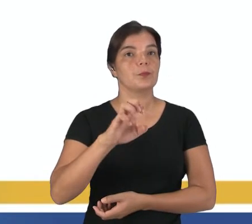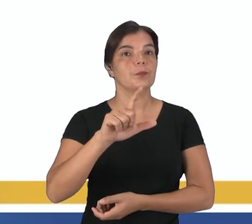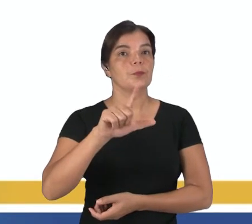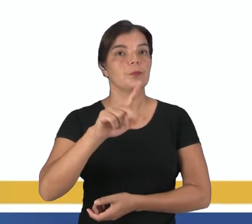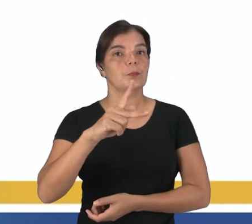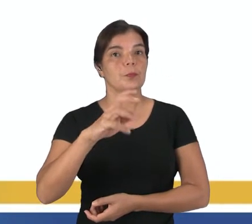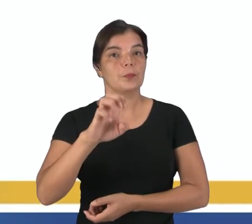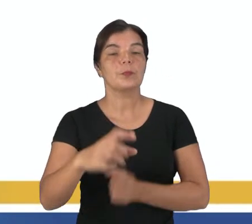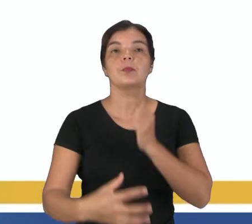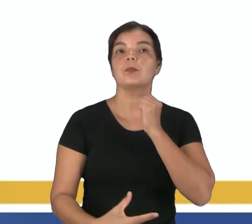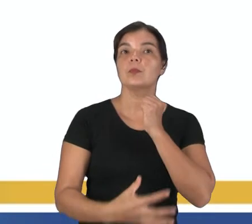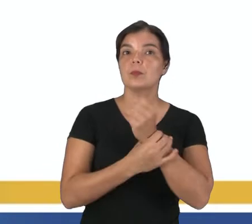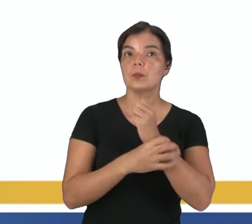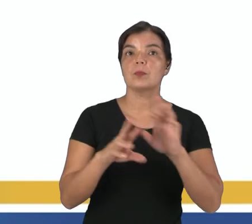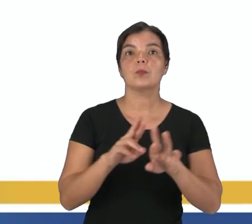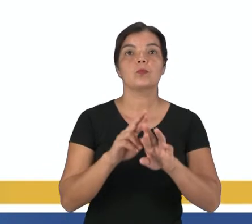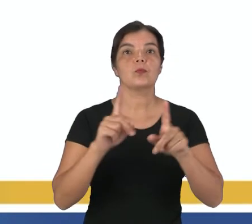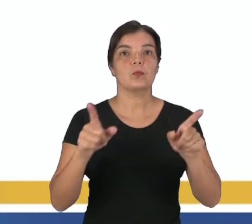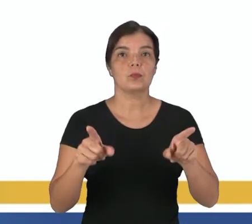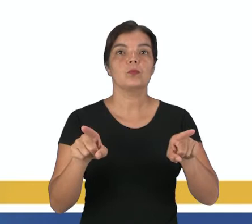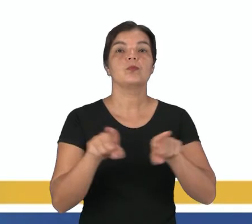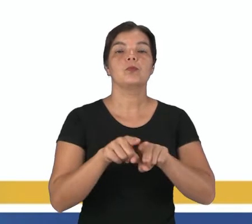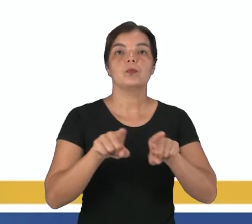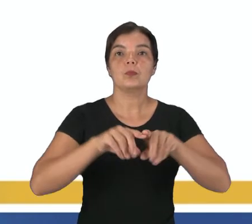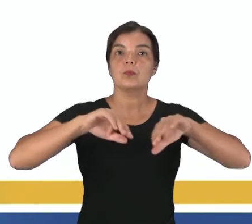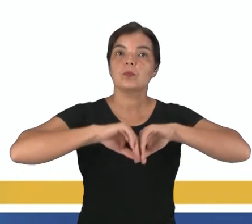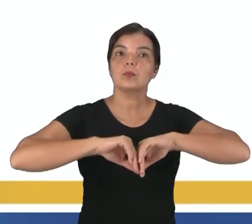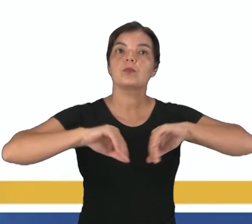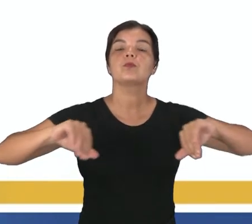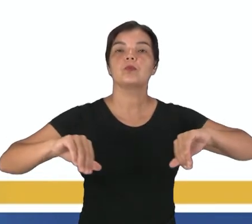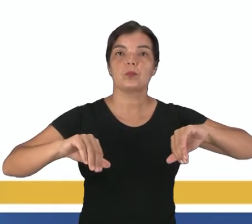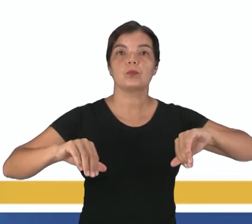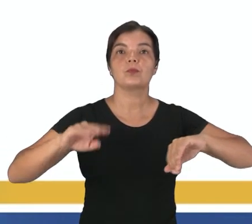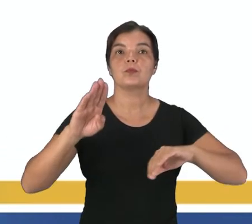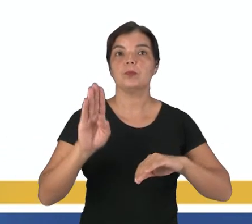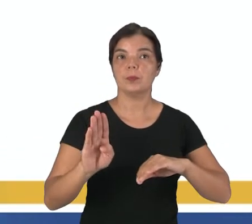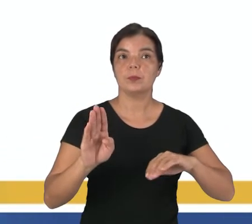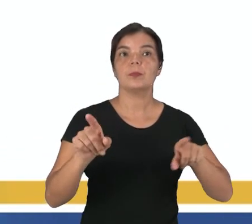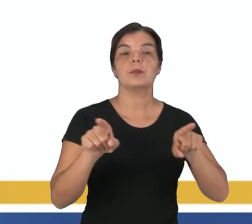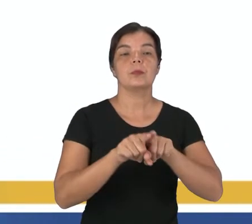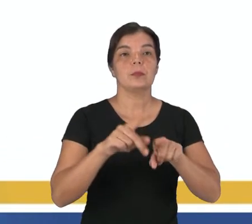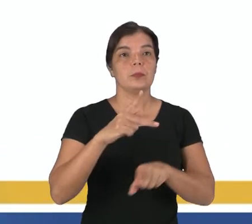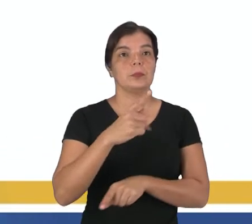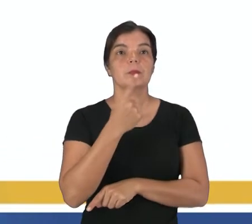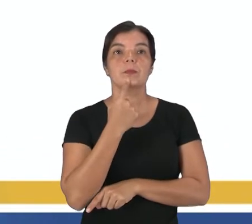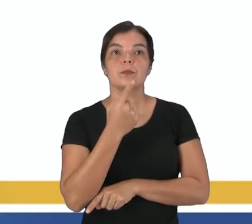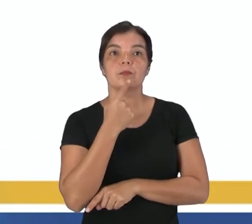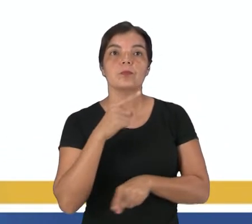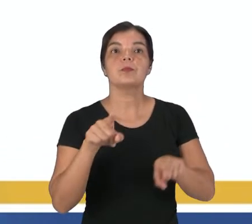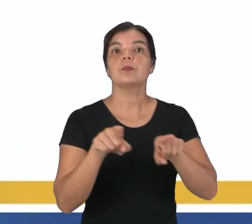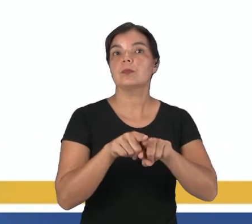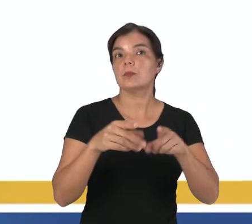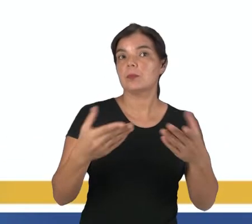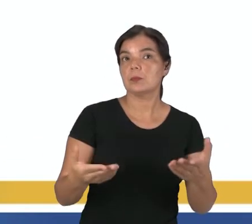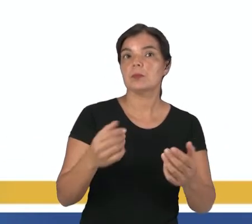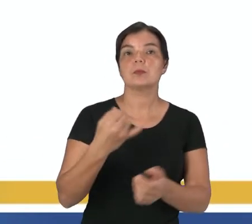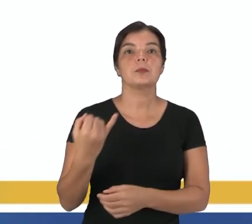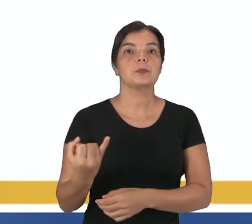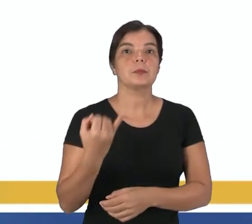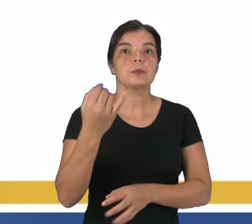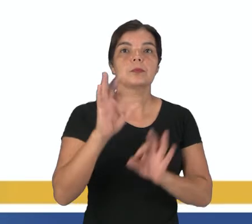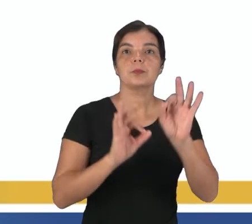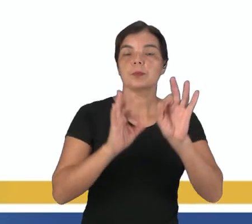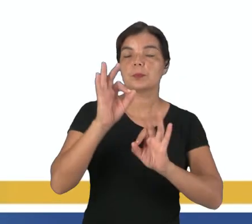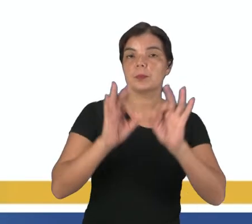ele garante a diferenciação, ou seja, a separação dos linfócitos B em plasmocistos,